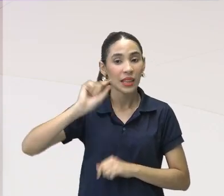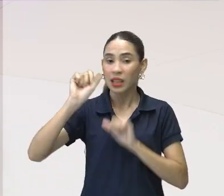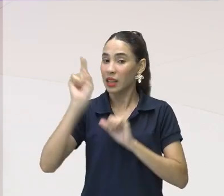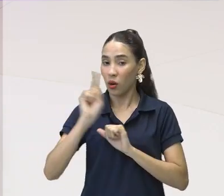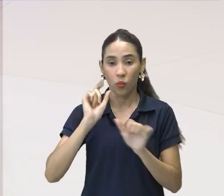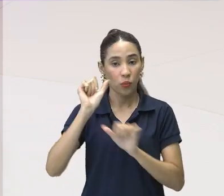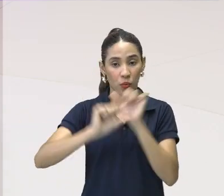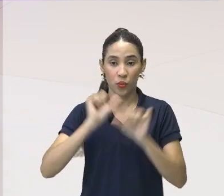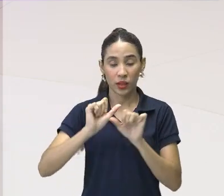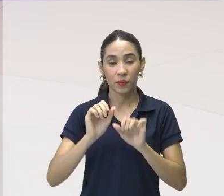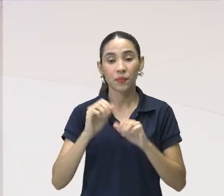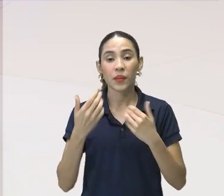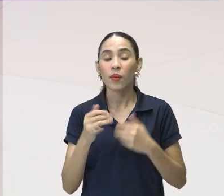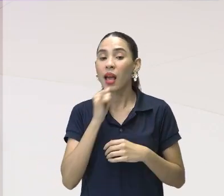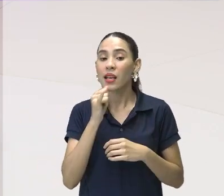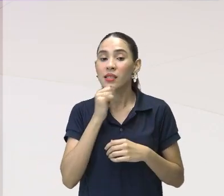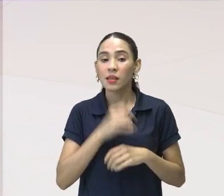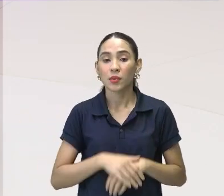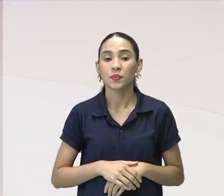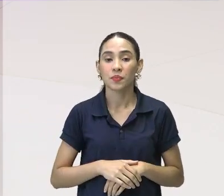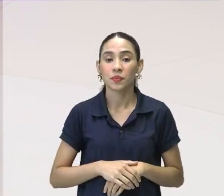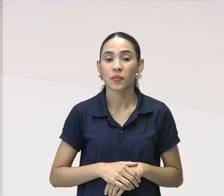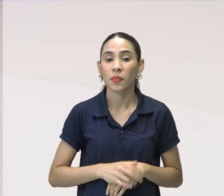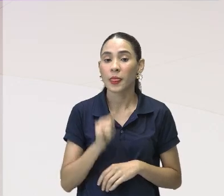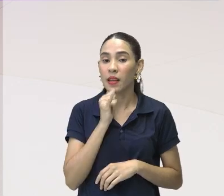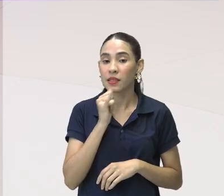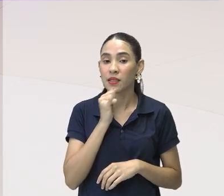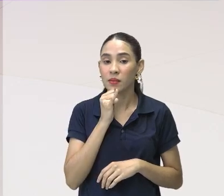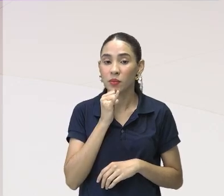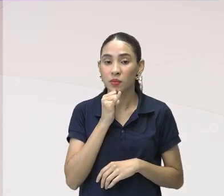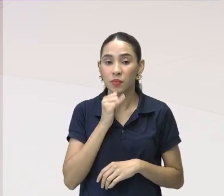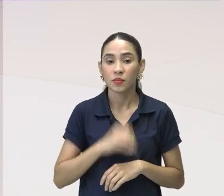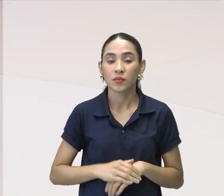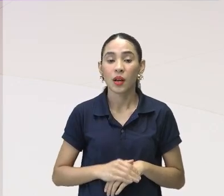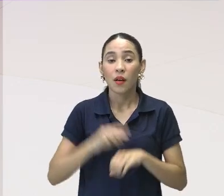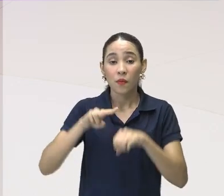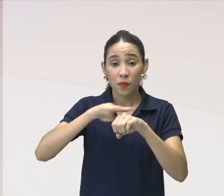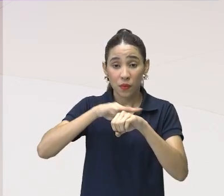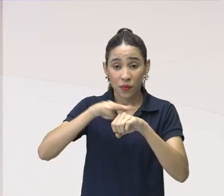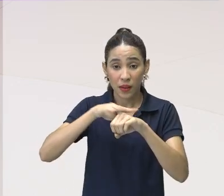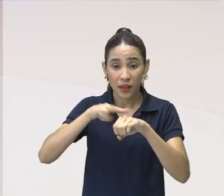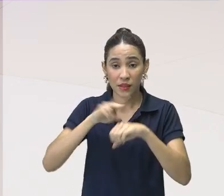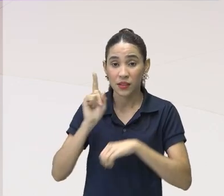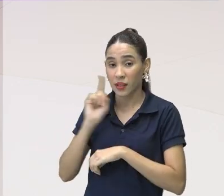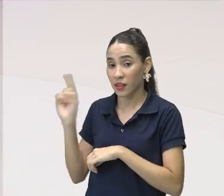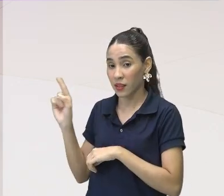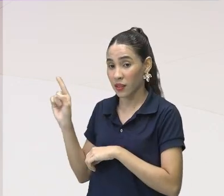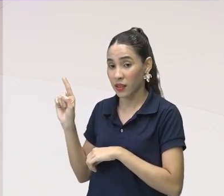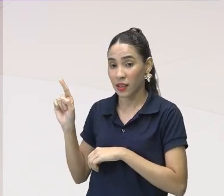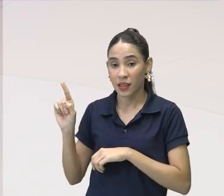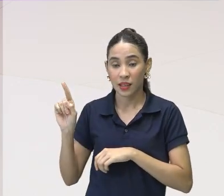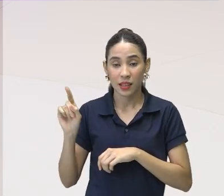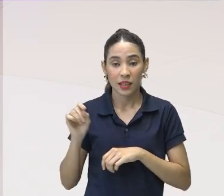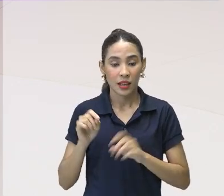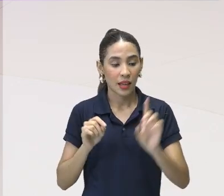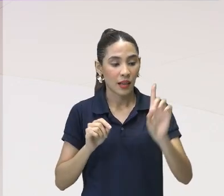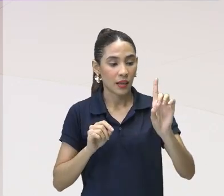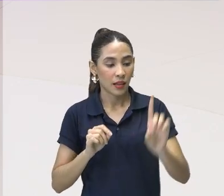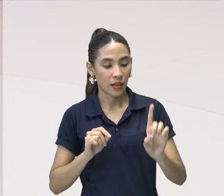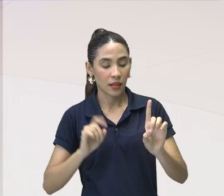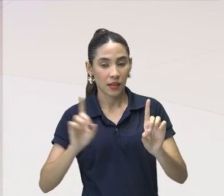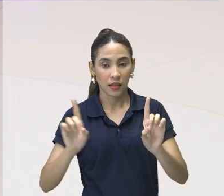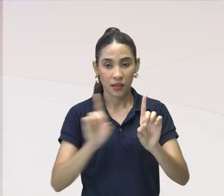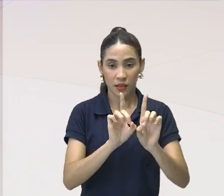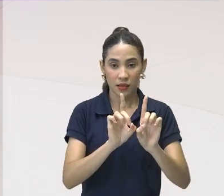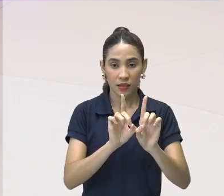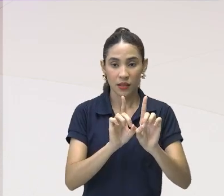mudando. Então, imagine aí, ó, a nossa criança, por exemplo, de cabelinho verde. Quem está do seu lado esquerdo